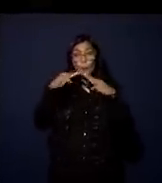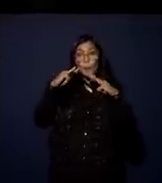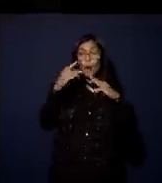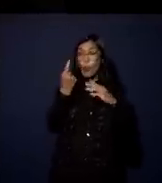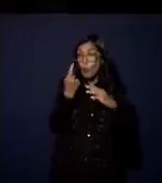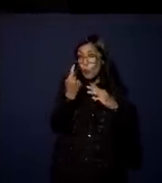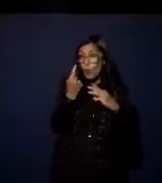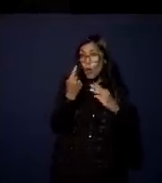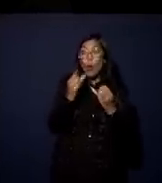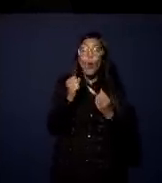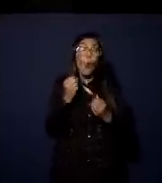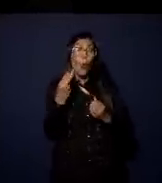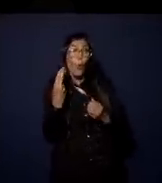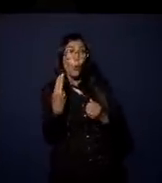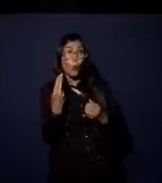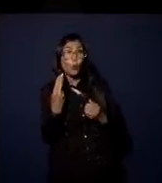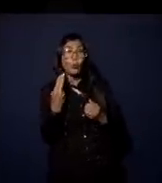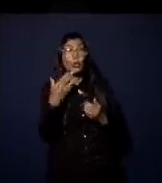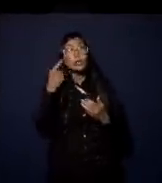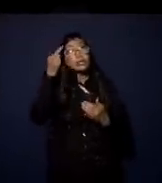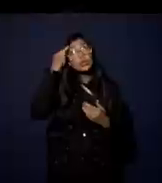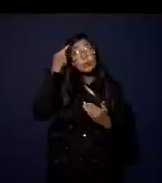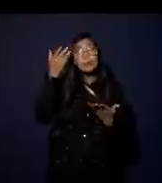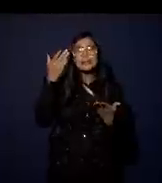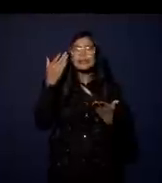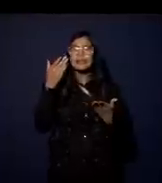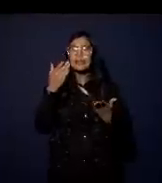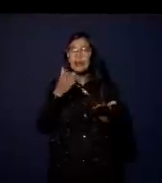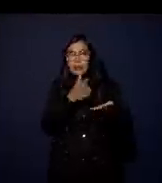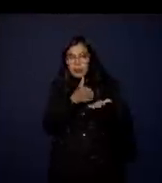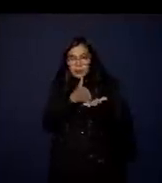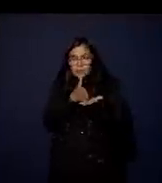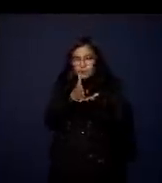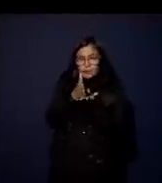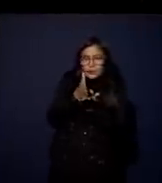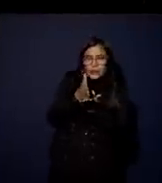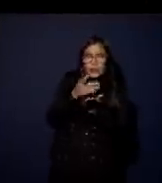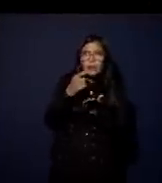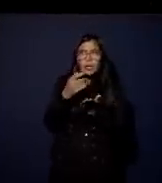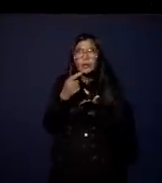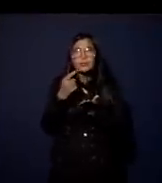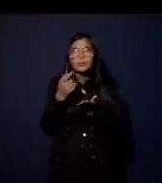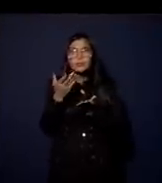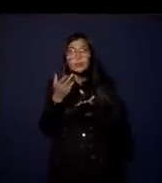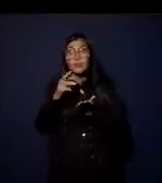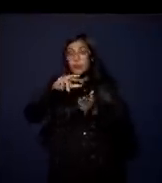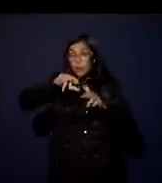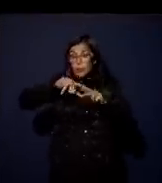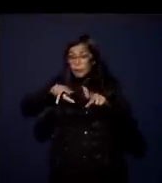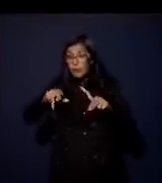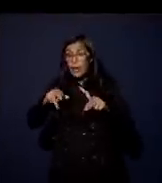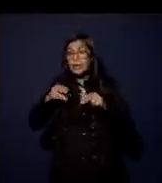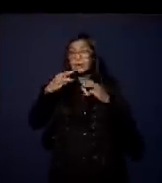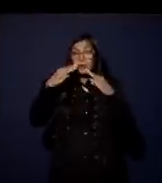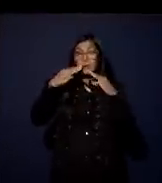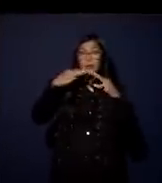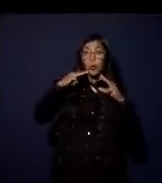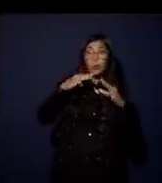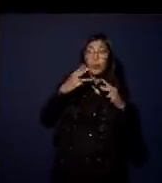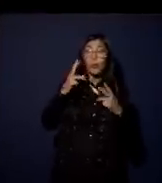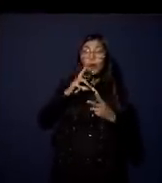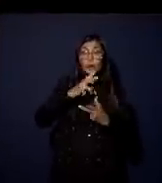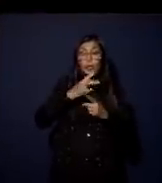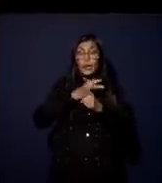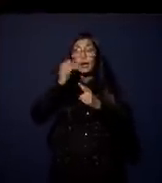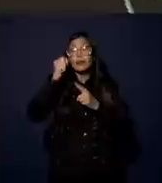ou talvez e essa é uma corrente que a gente né acaba acaba defendendo se você vai ter vários players como vencedores dentro